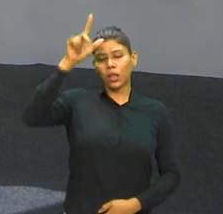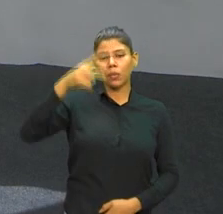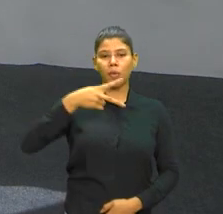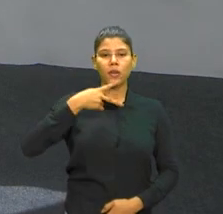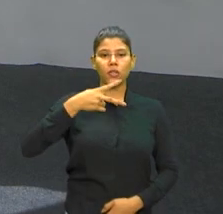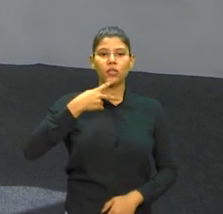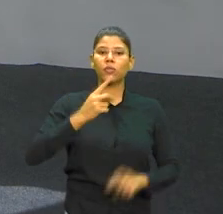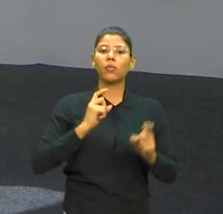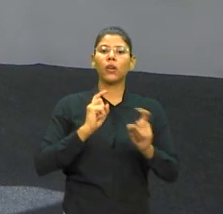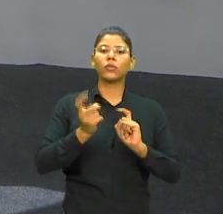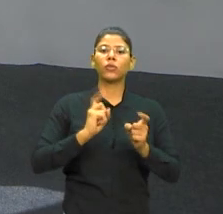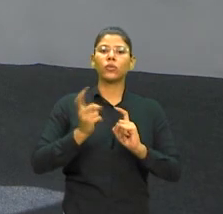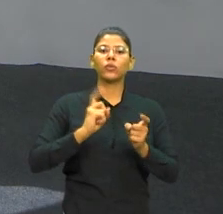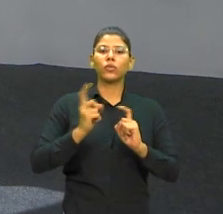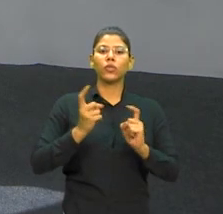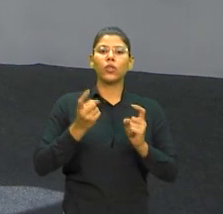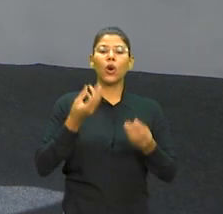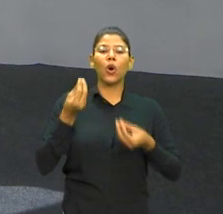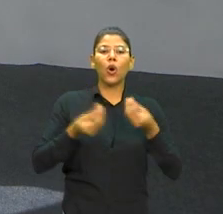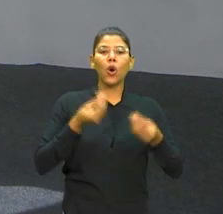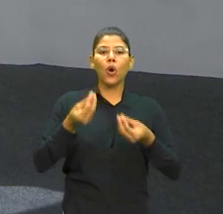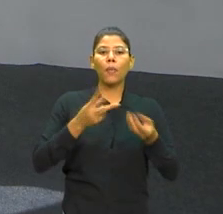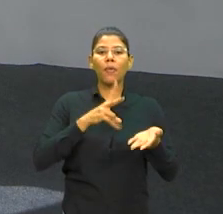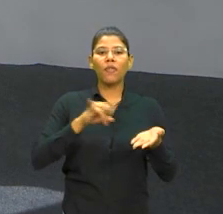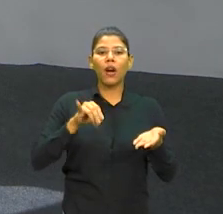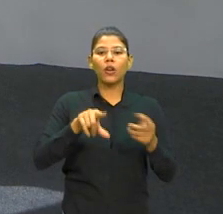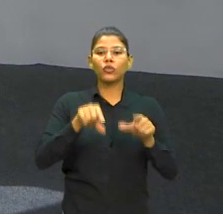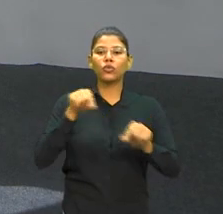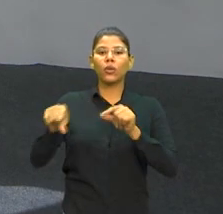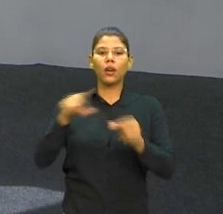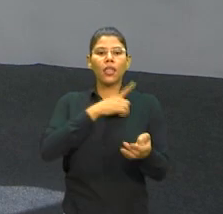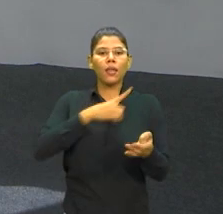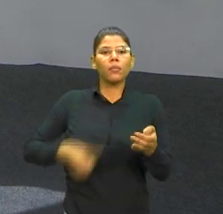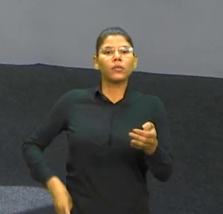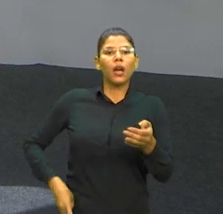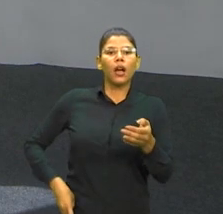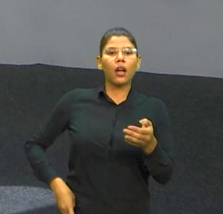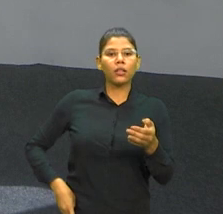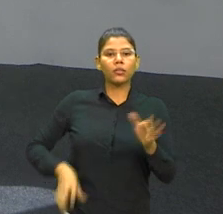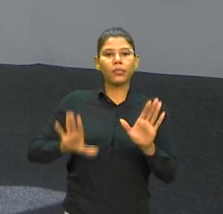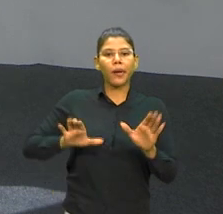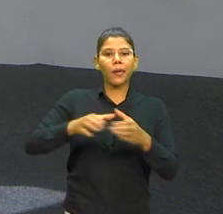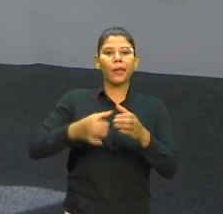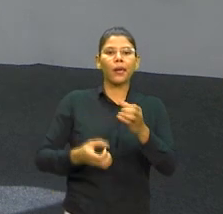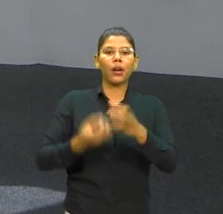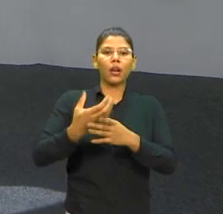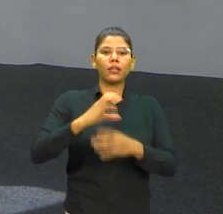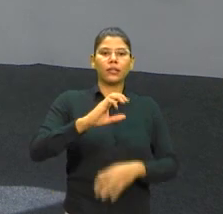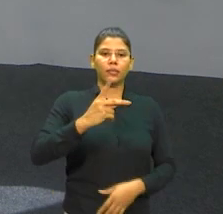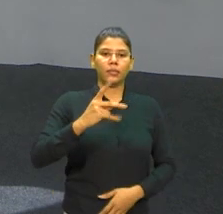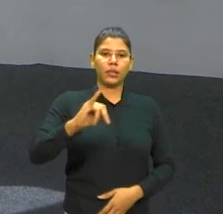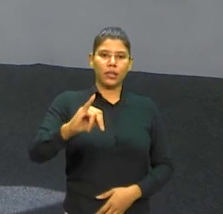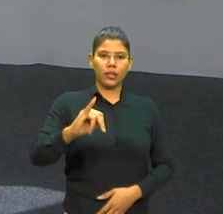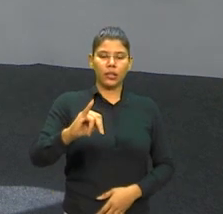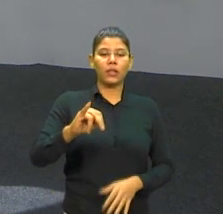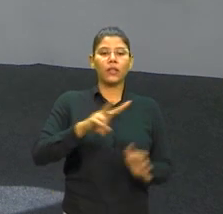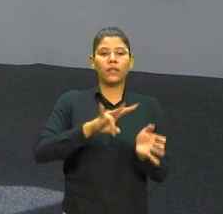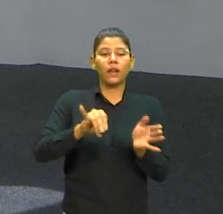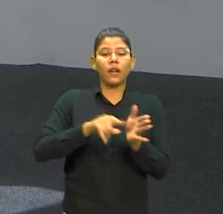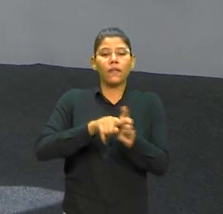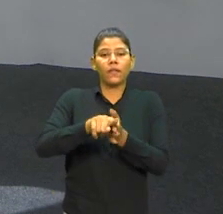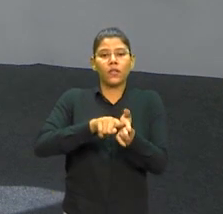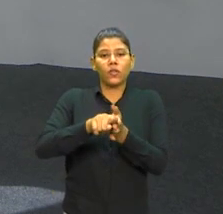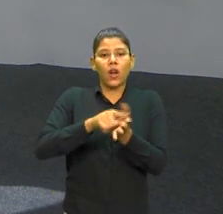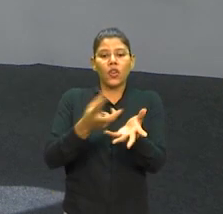discutir a composição da comissão parlamentar de inquérito que vai investigar o destino de recursos recebidos pelas associações